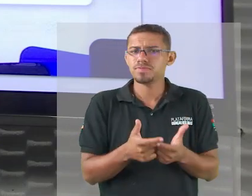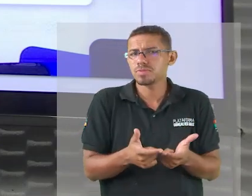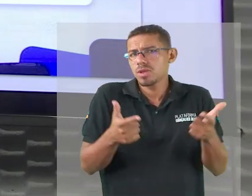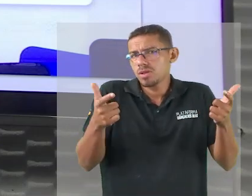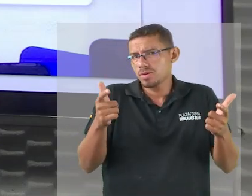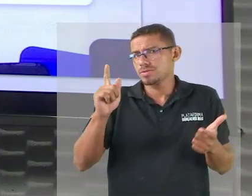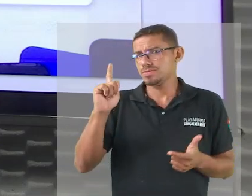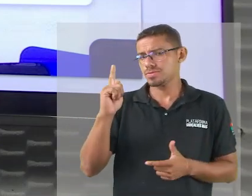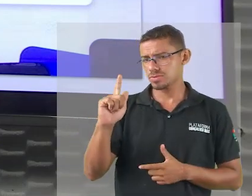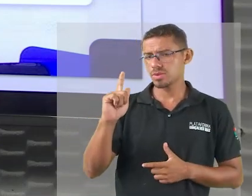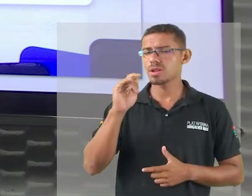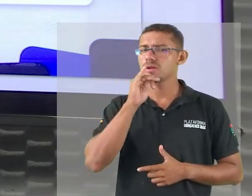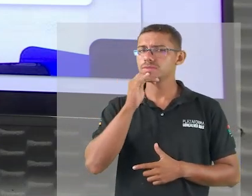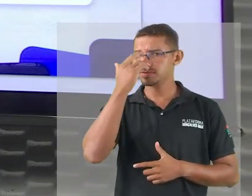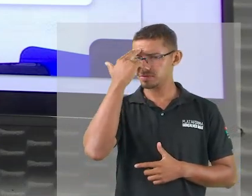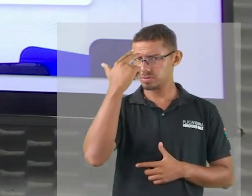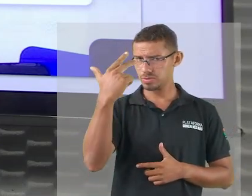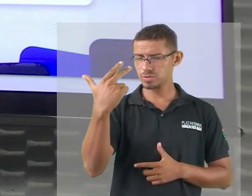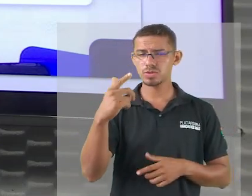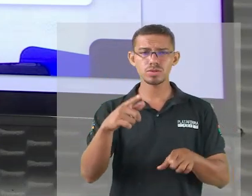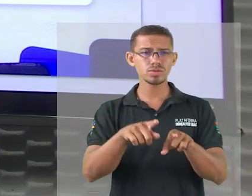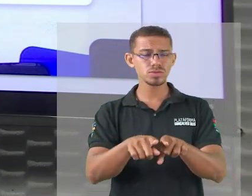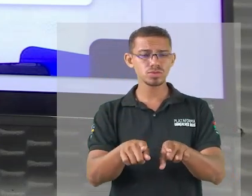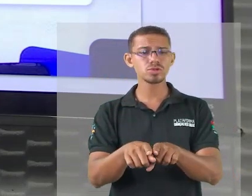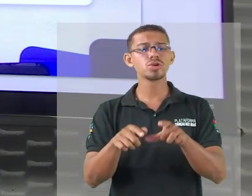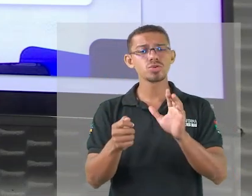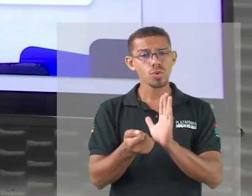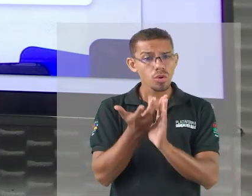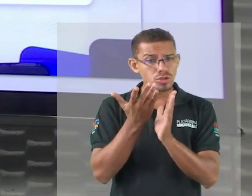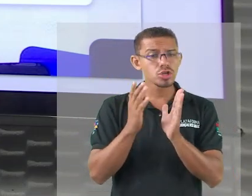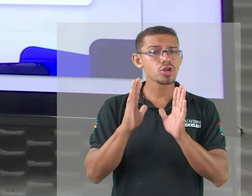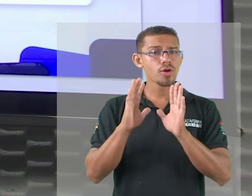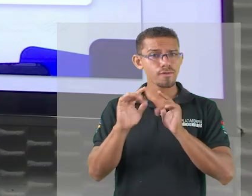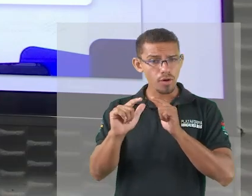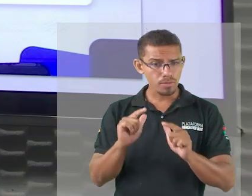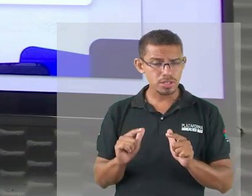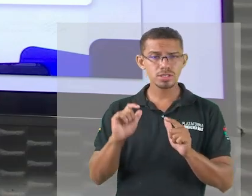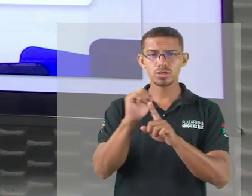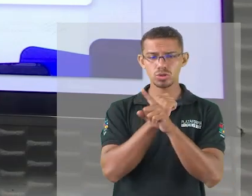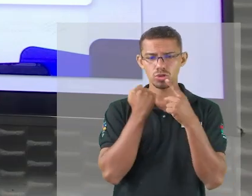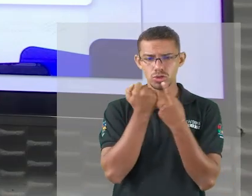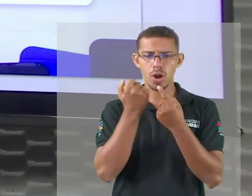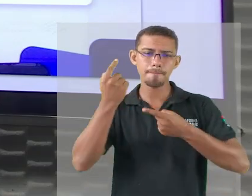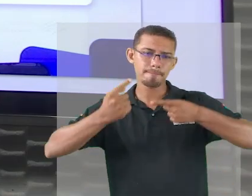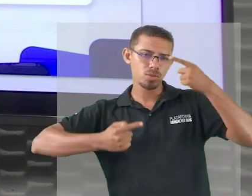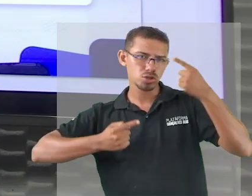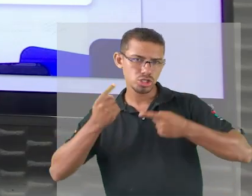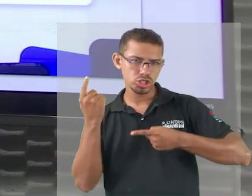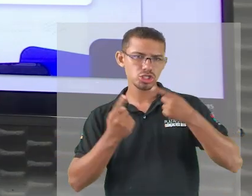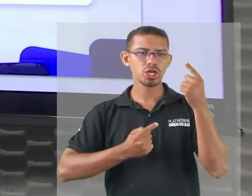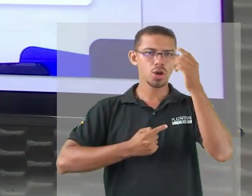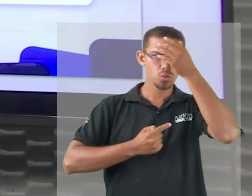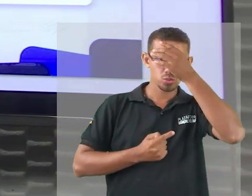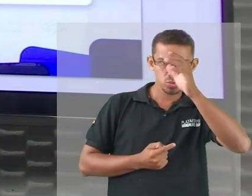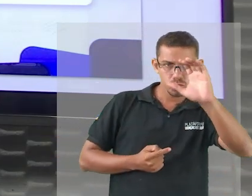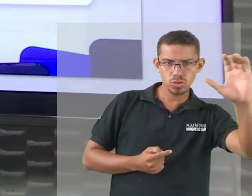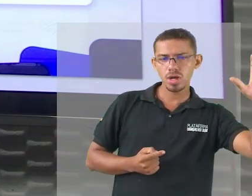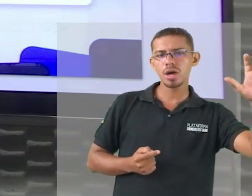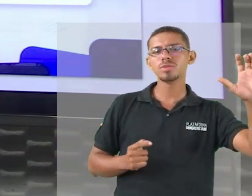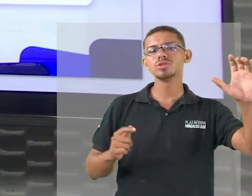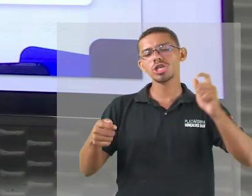geográfico, mas também histórico, da construção e formação social, política, cultural